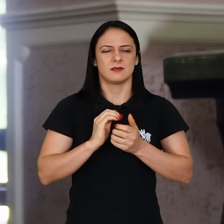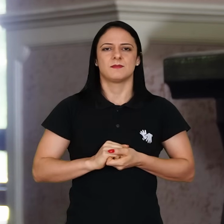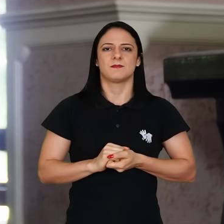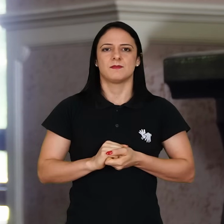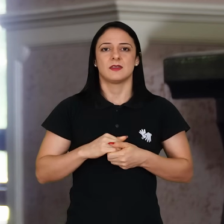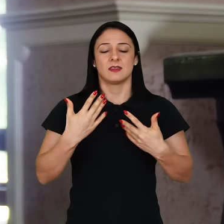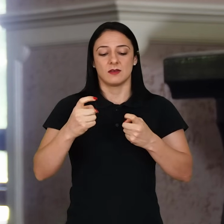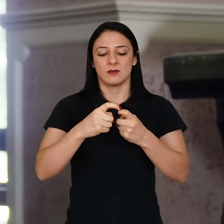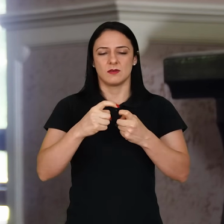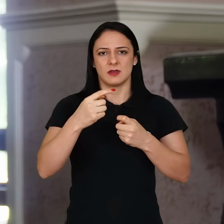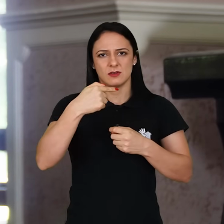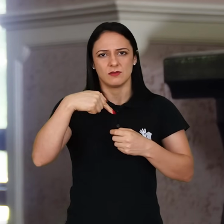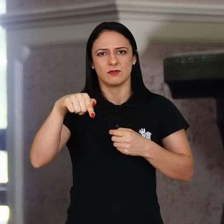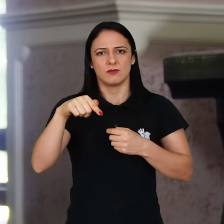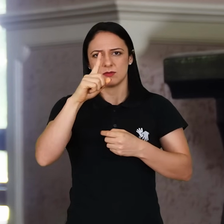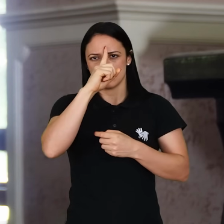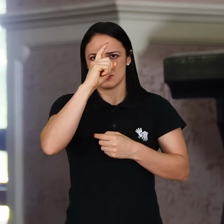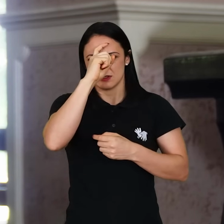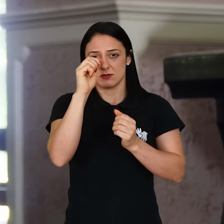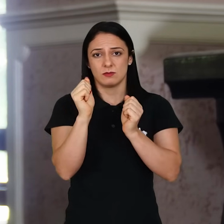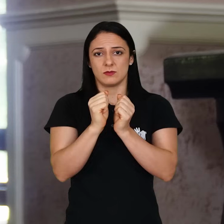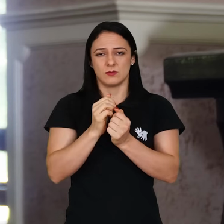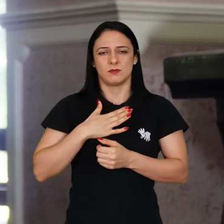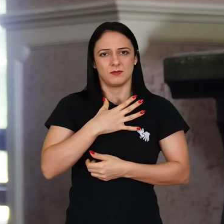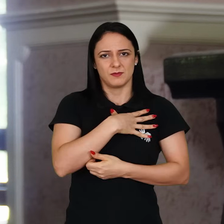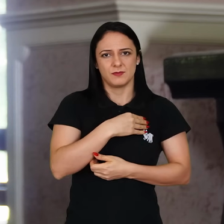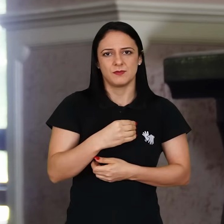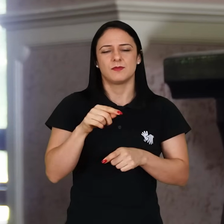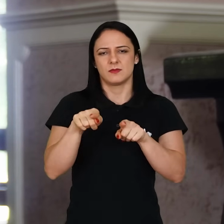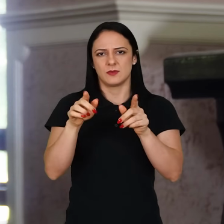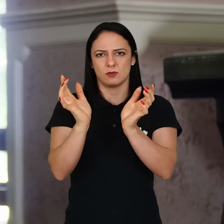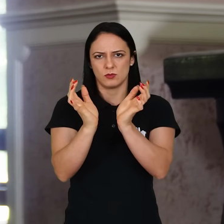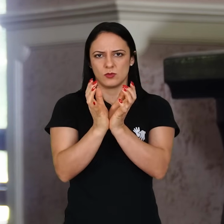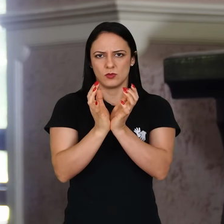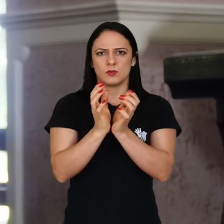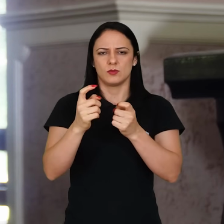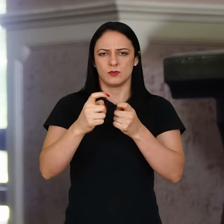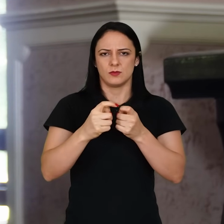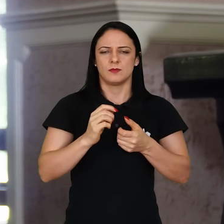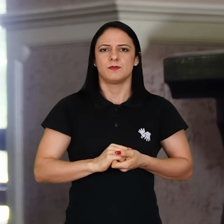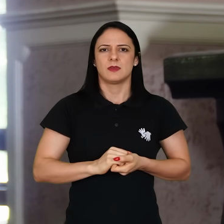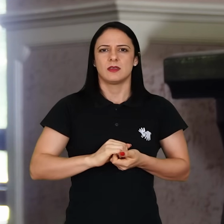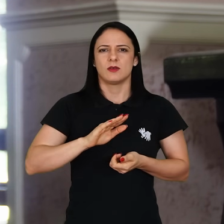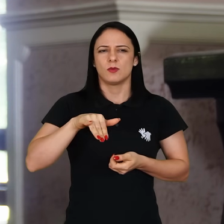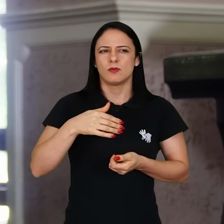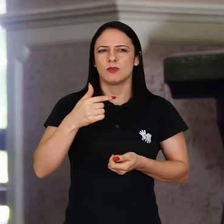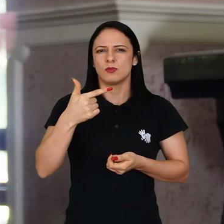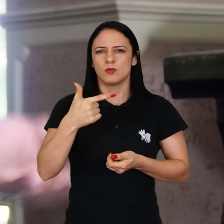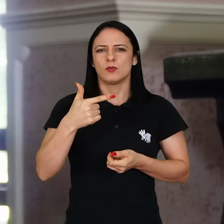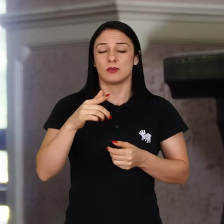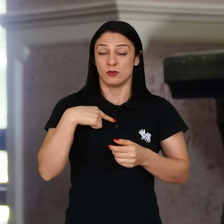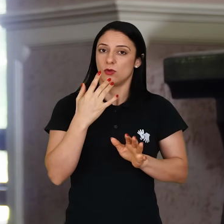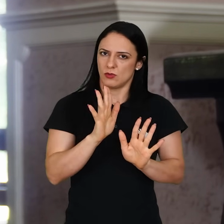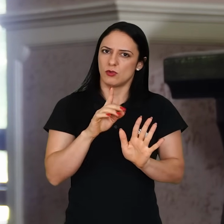casa de saúde Santa Lúcia, lá com o meu menino e com a equipe médica. E quando foi 2 horas, e a